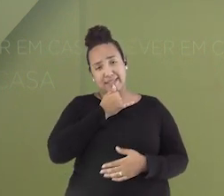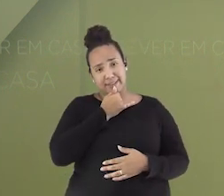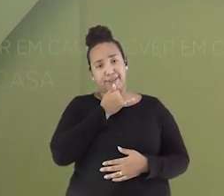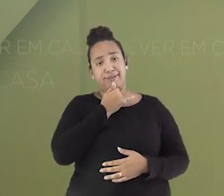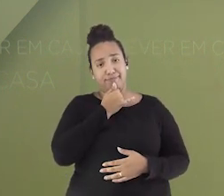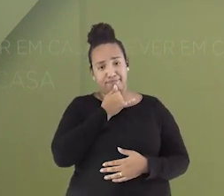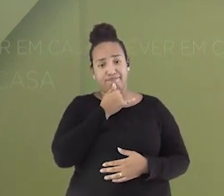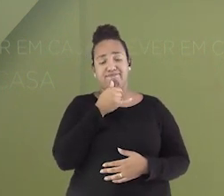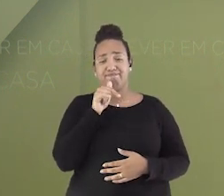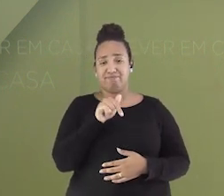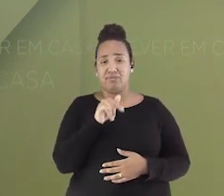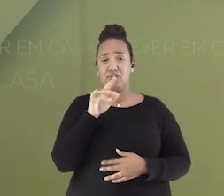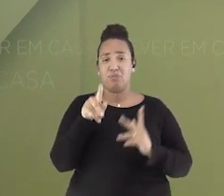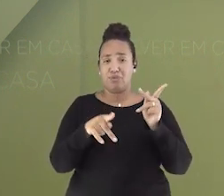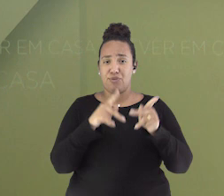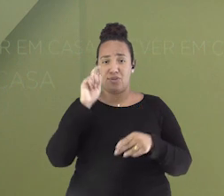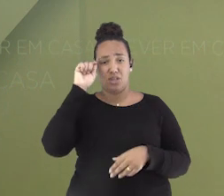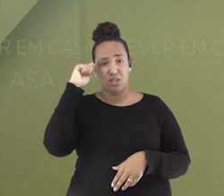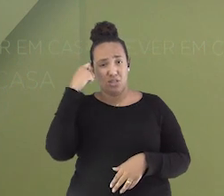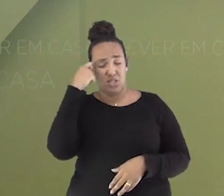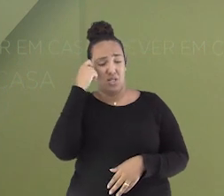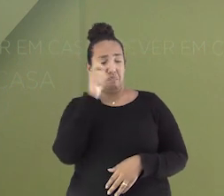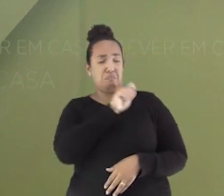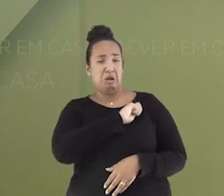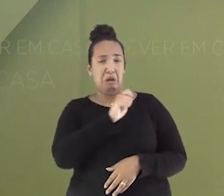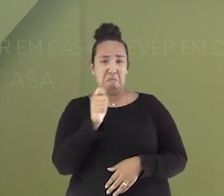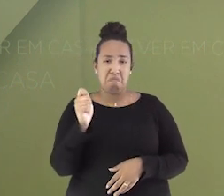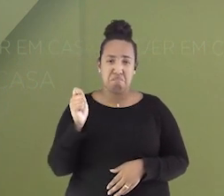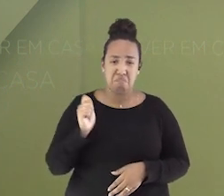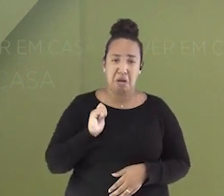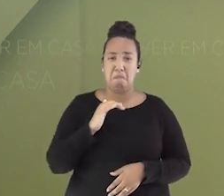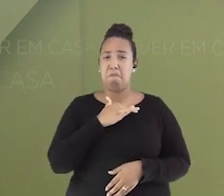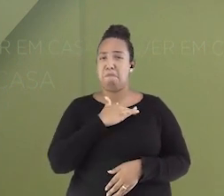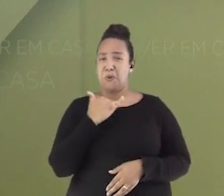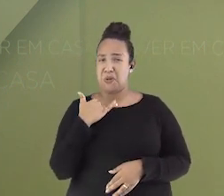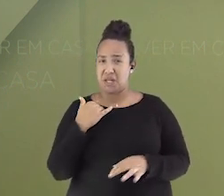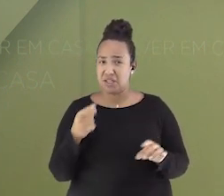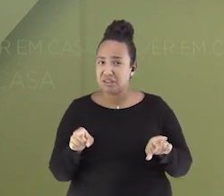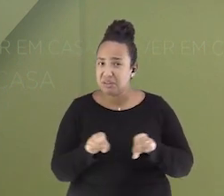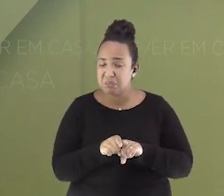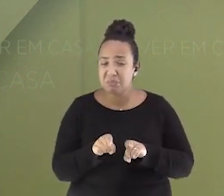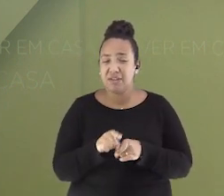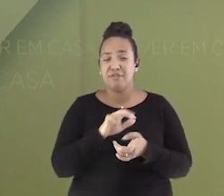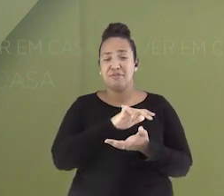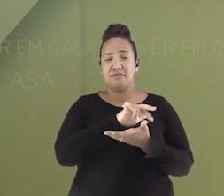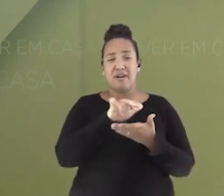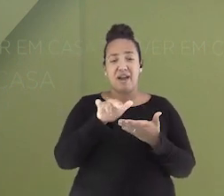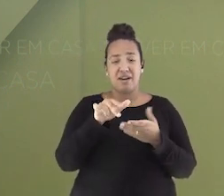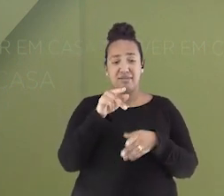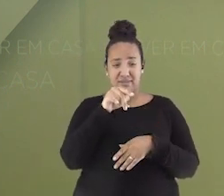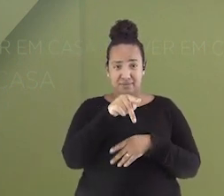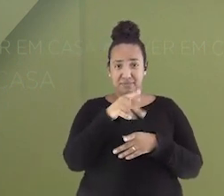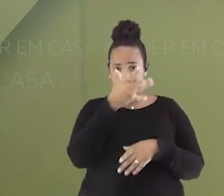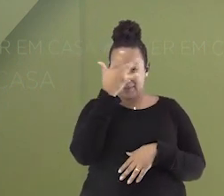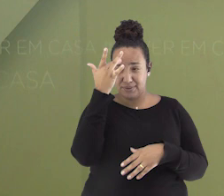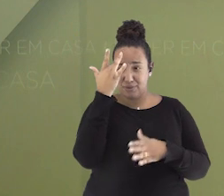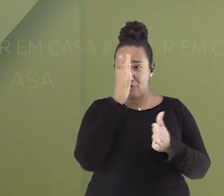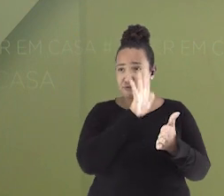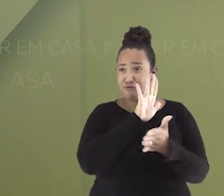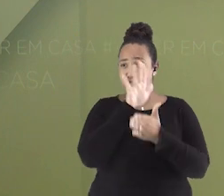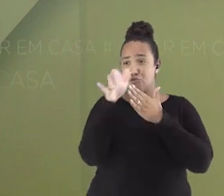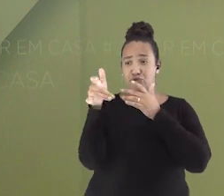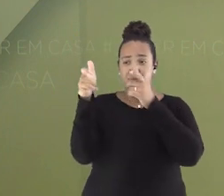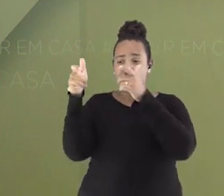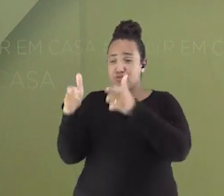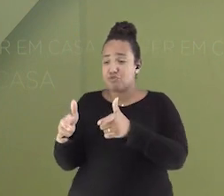capítulos da história da humanidade. Eles eram maltratados, torturados e até mortos. Muitos deles fugiam e se refugiavam em